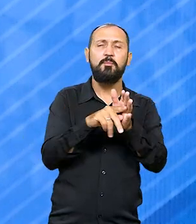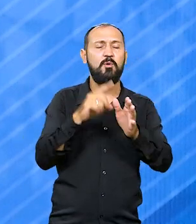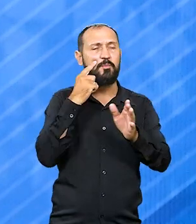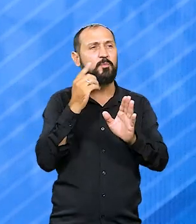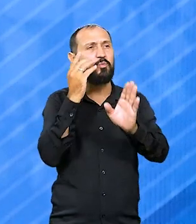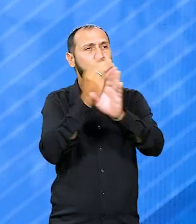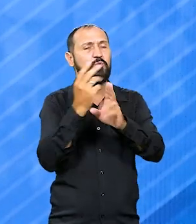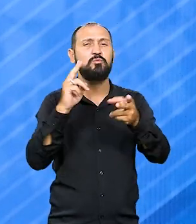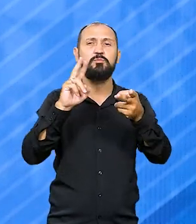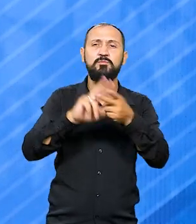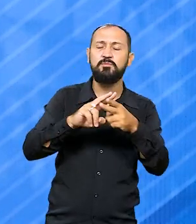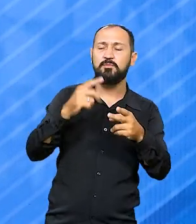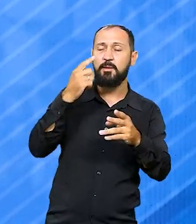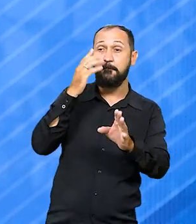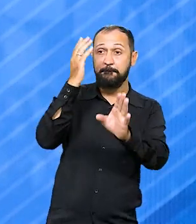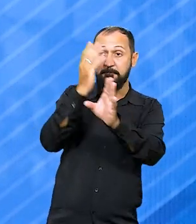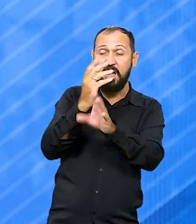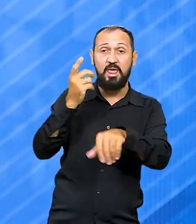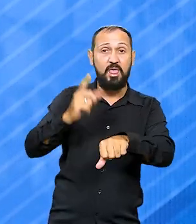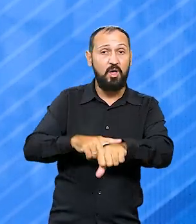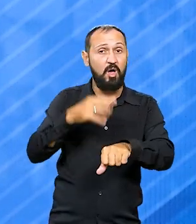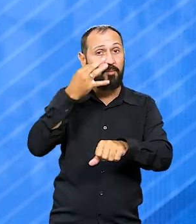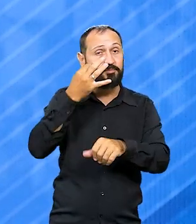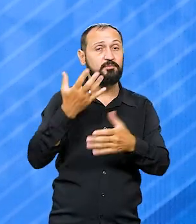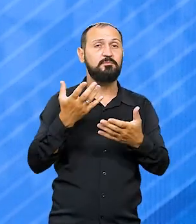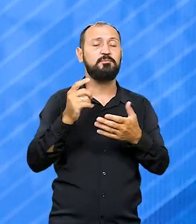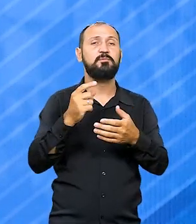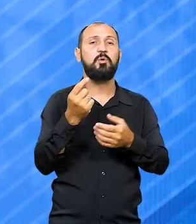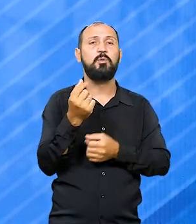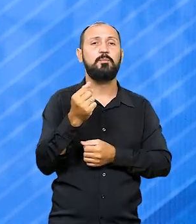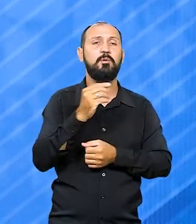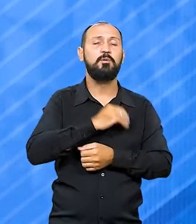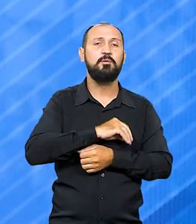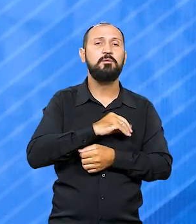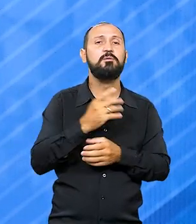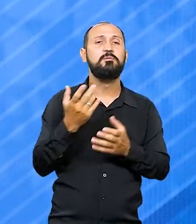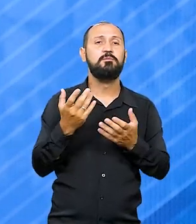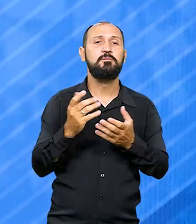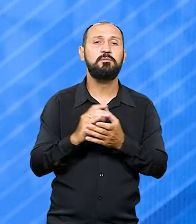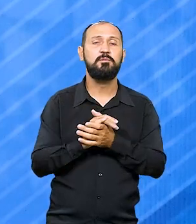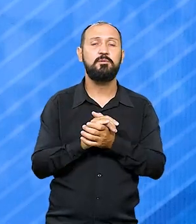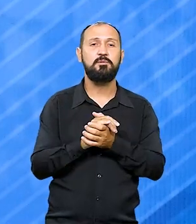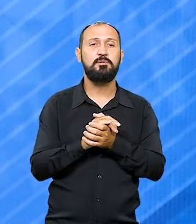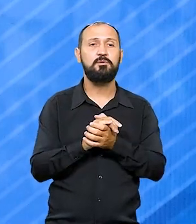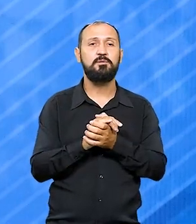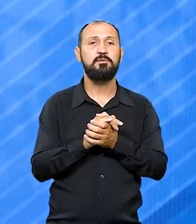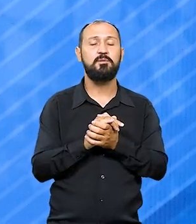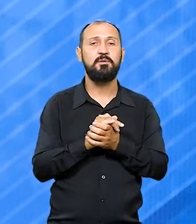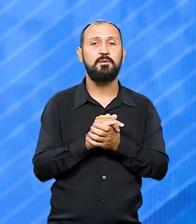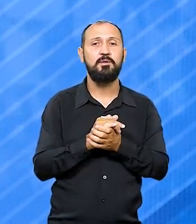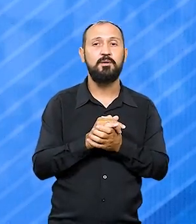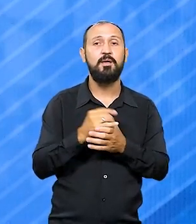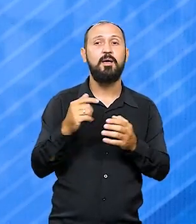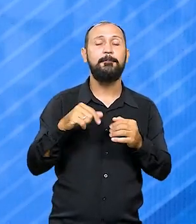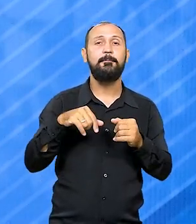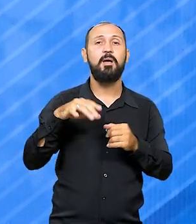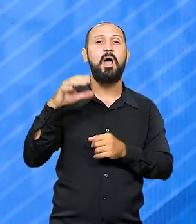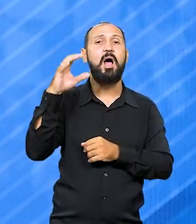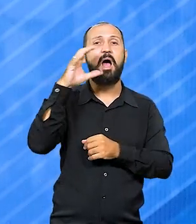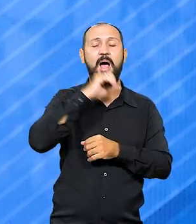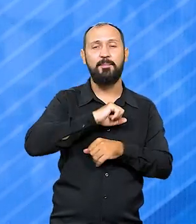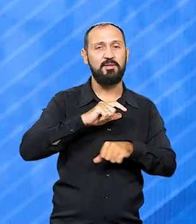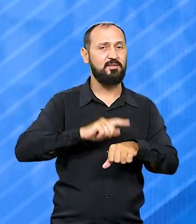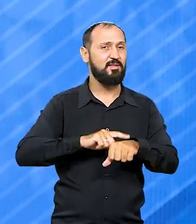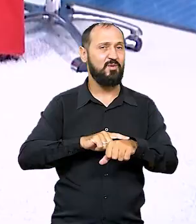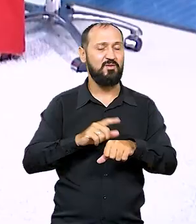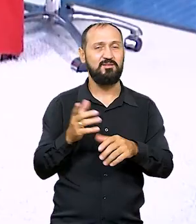custódia, flagrante. Então a questão de remuneração, de honorários, é uma questão mais